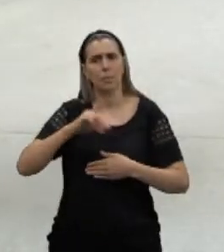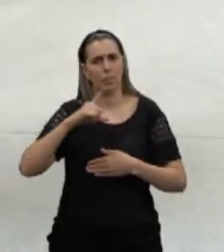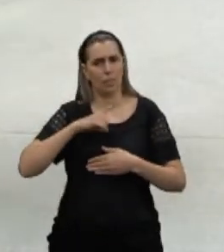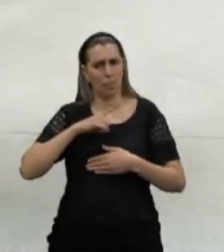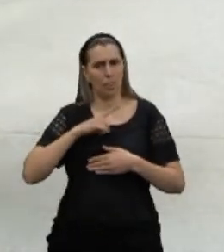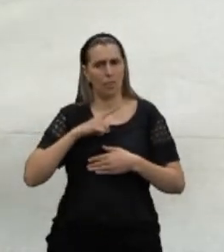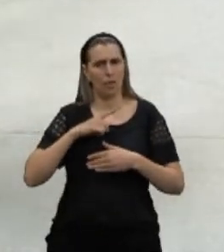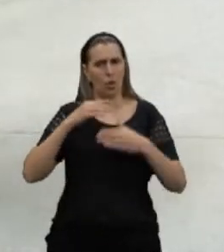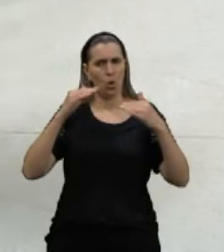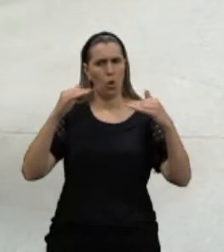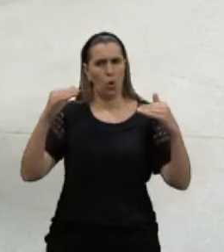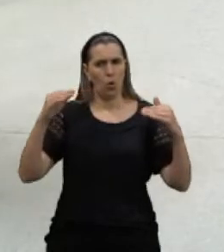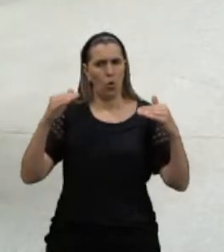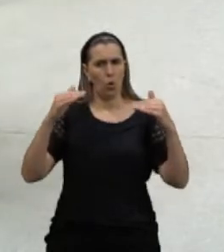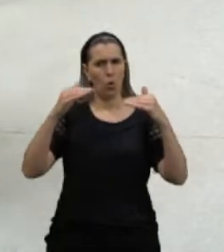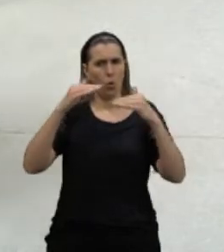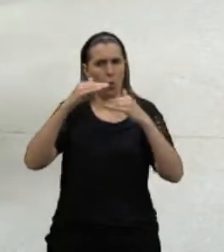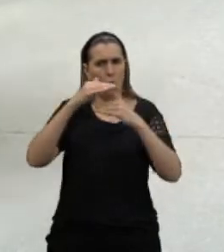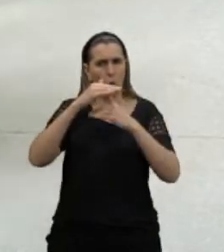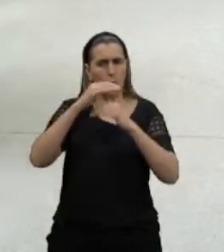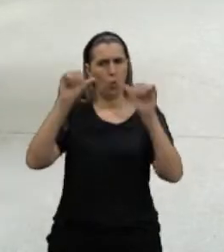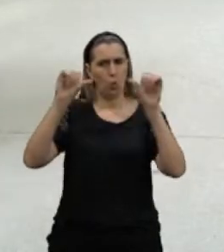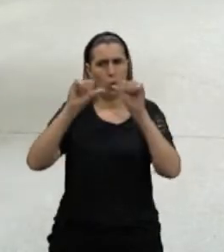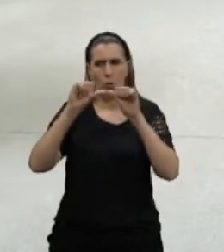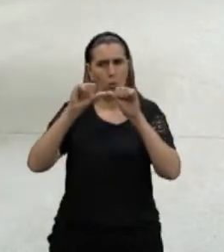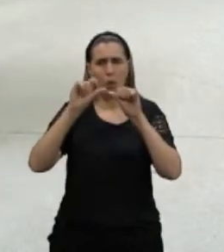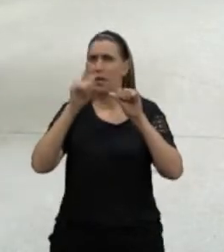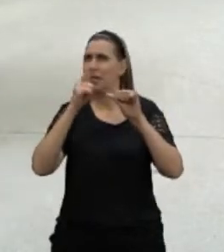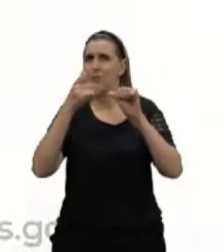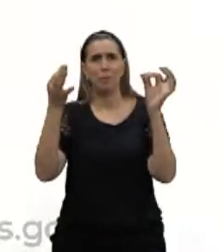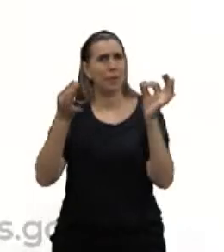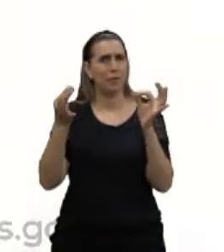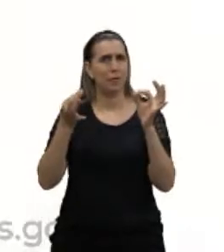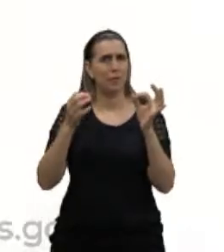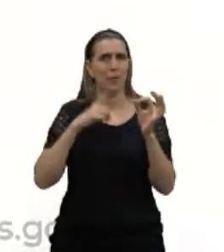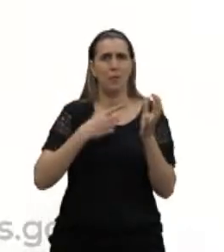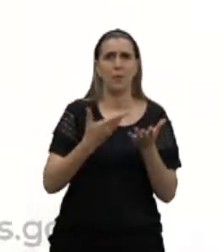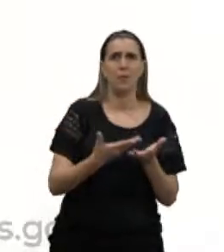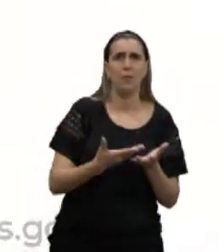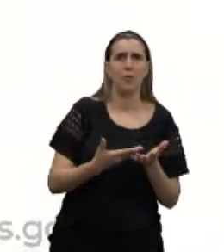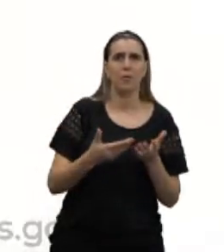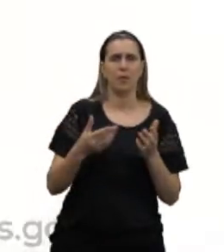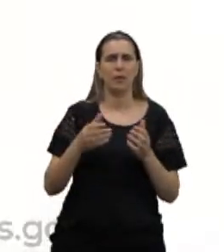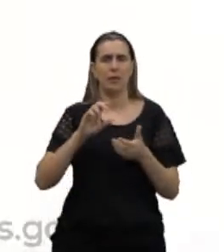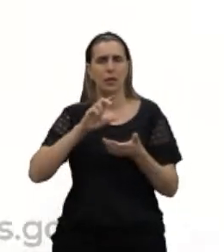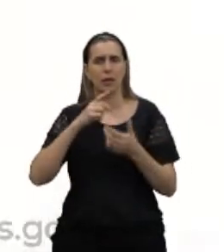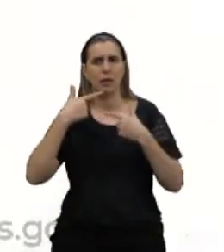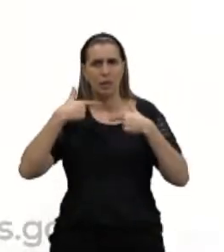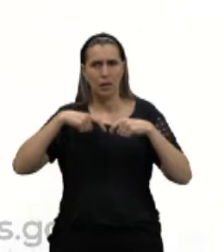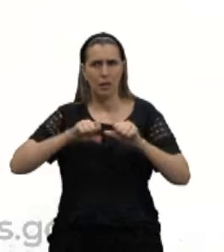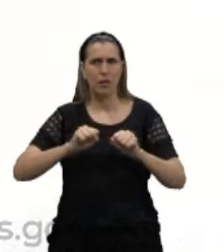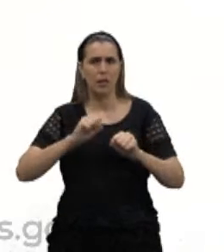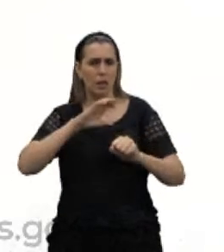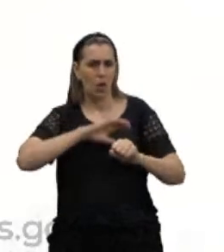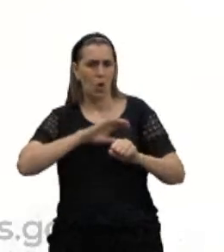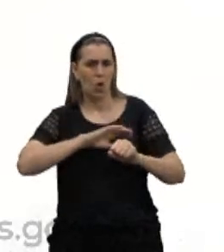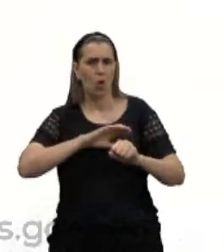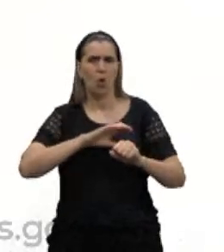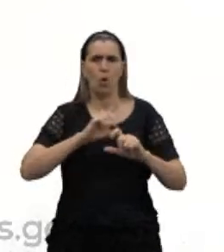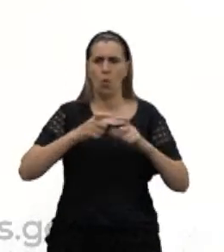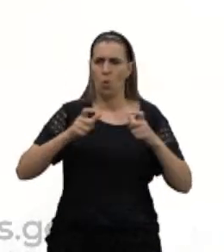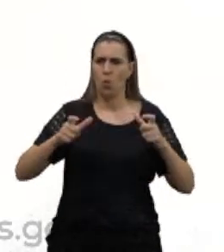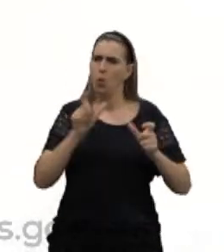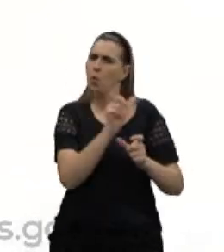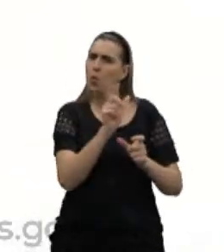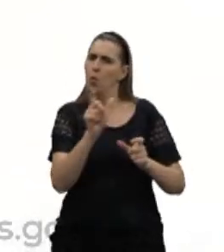uma simetria, essa simetria ela não é perfeita. Porque existe, na língua portuguesa, uma quantidade gigante de palavras para